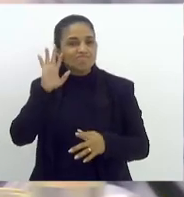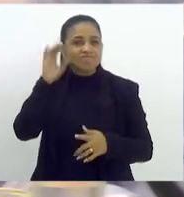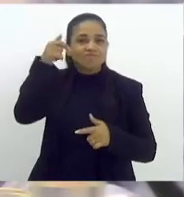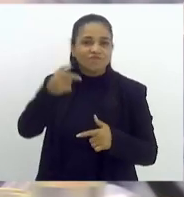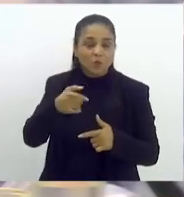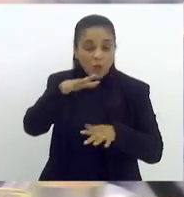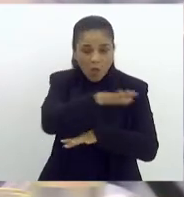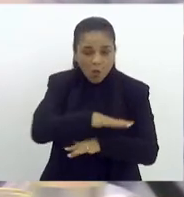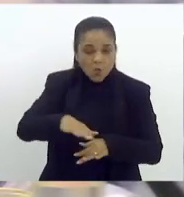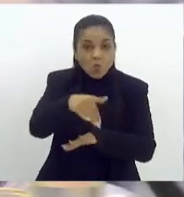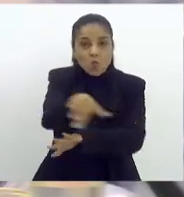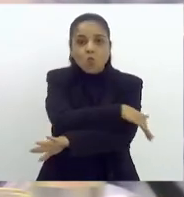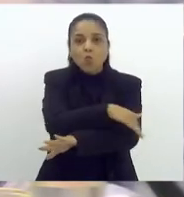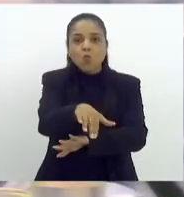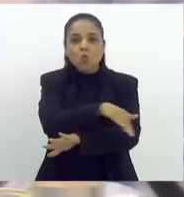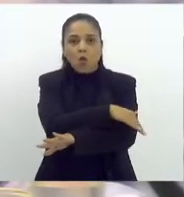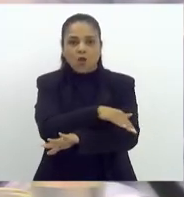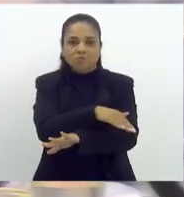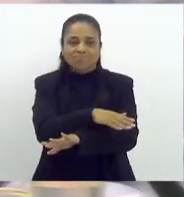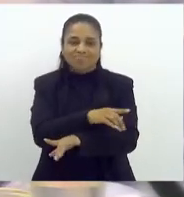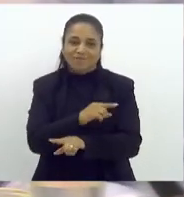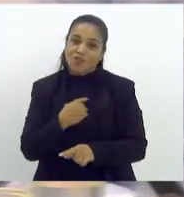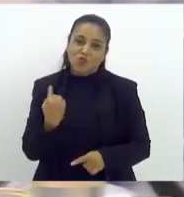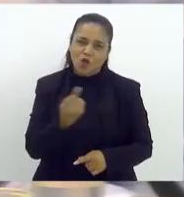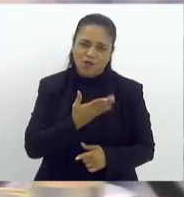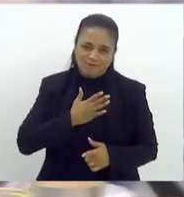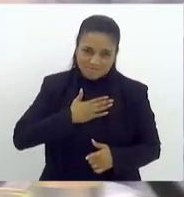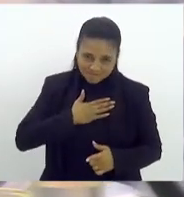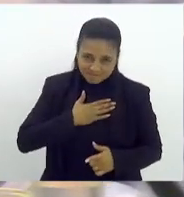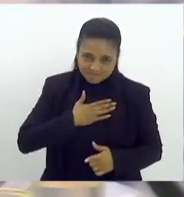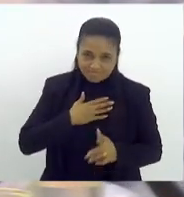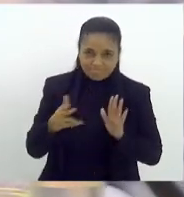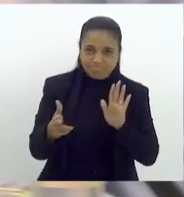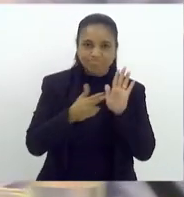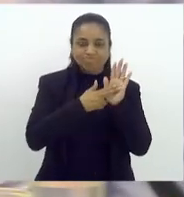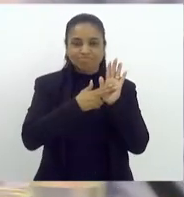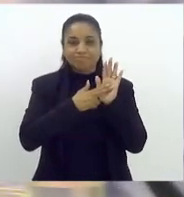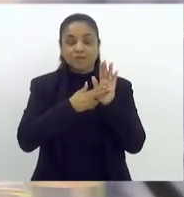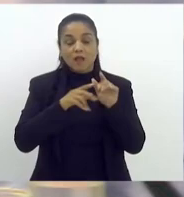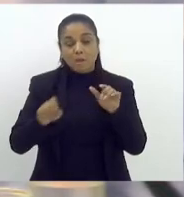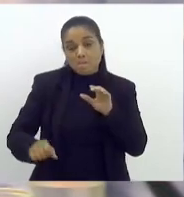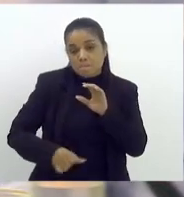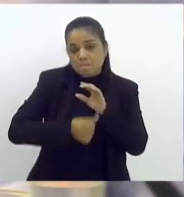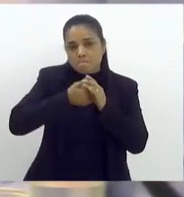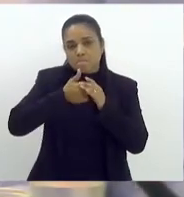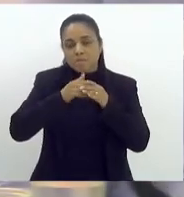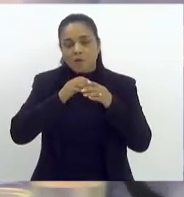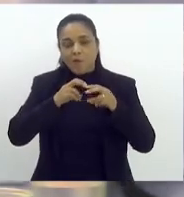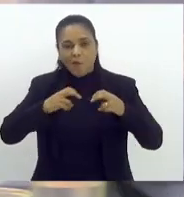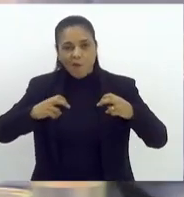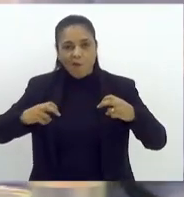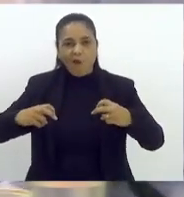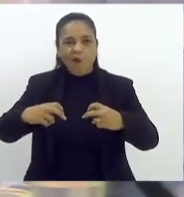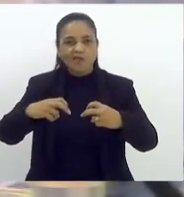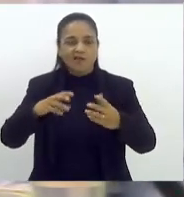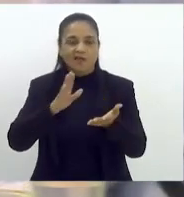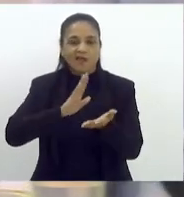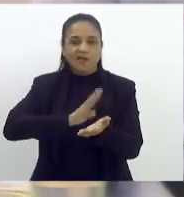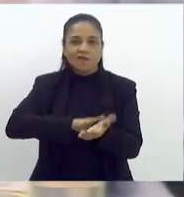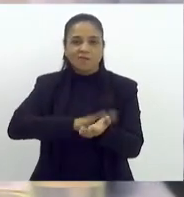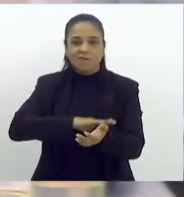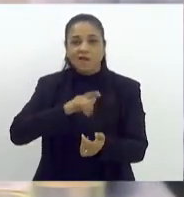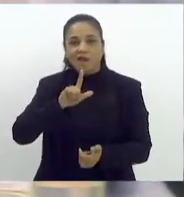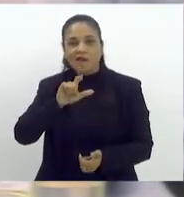ocupar a rua porque a rua é Nossa E aí surgiu a primeira roda de rima que foi a roda de rima da Lapa porque